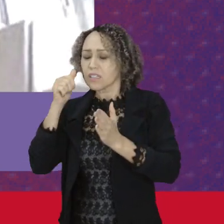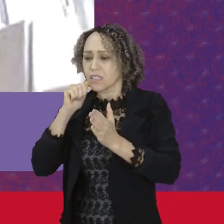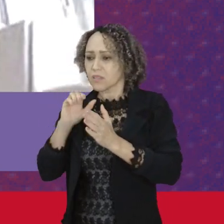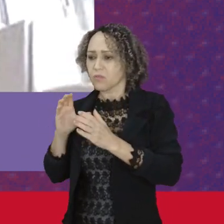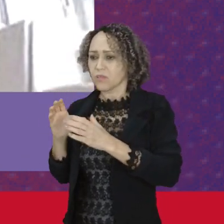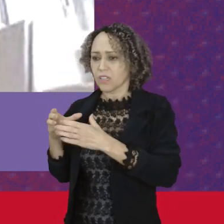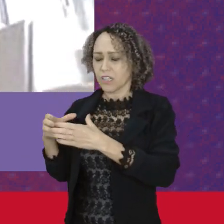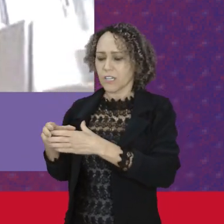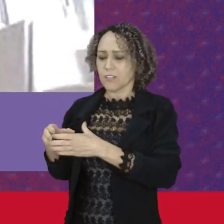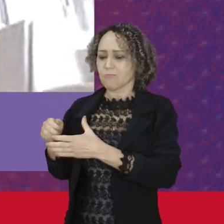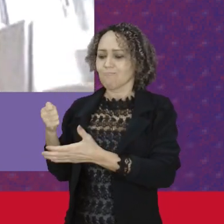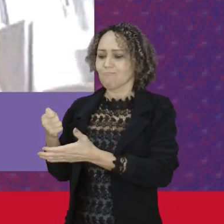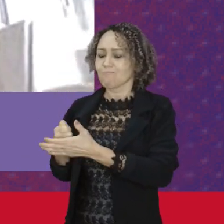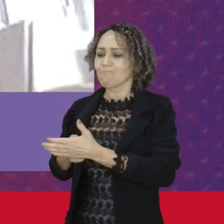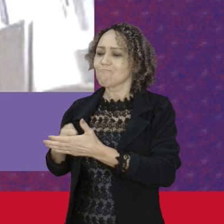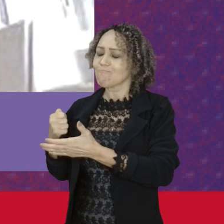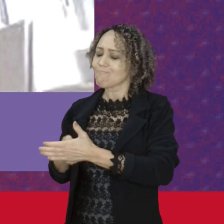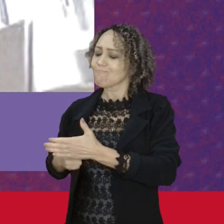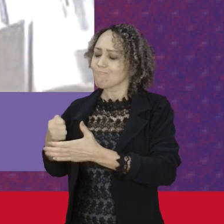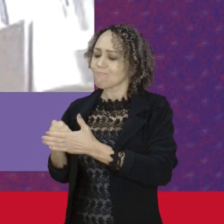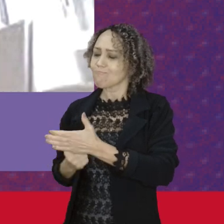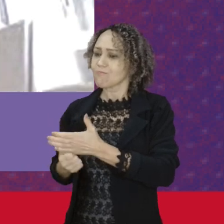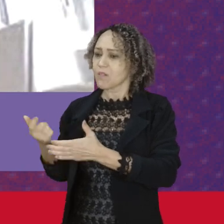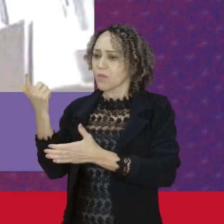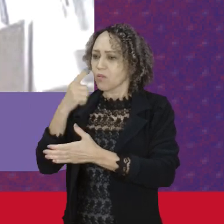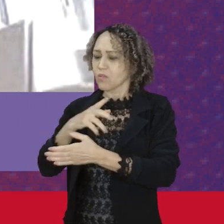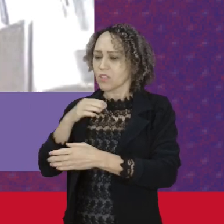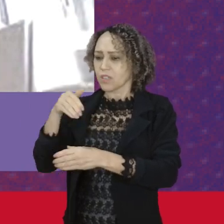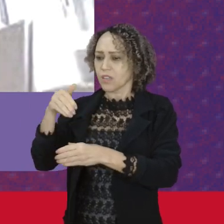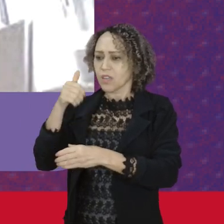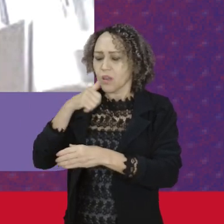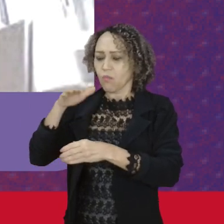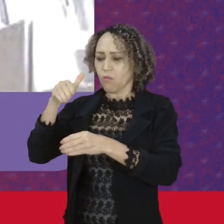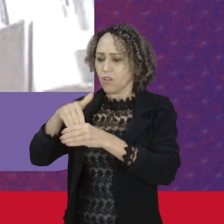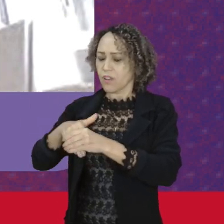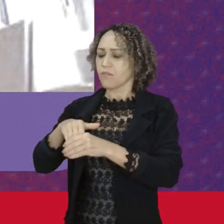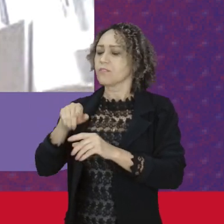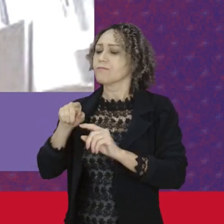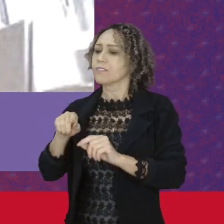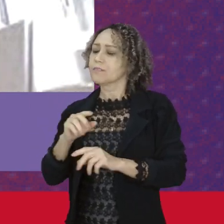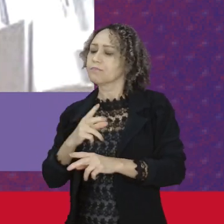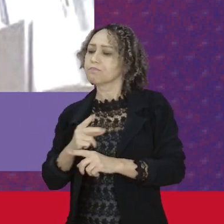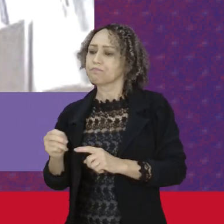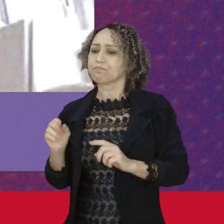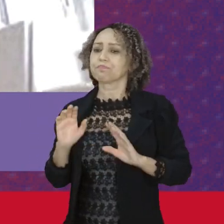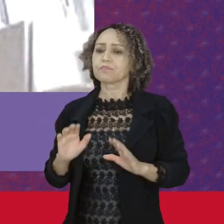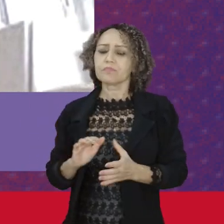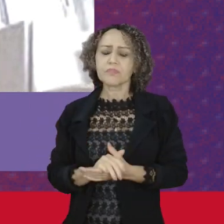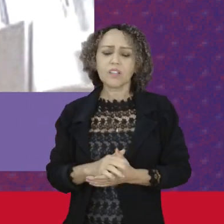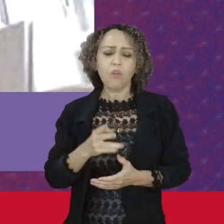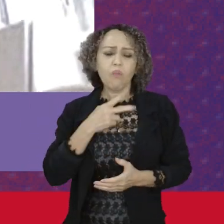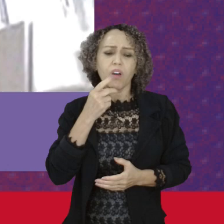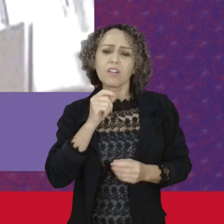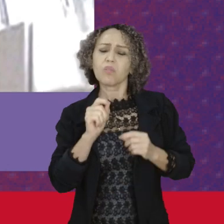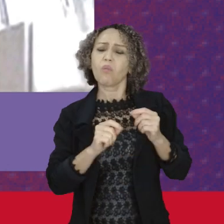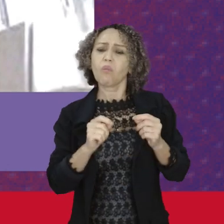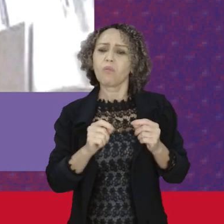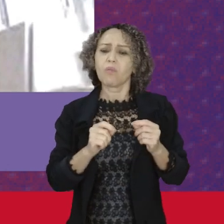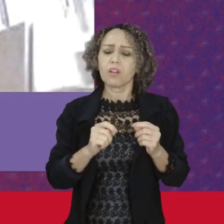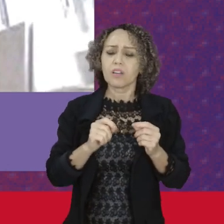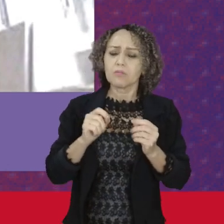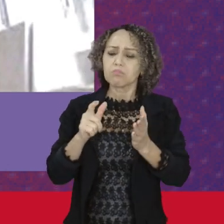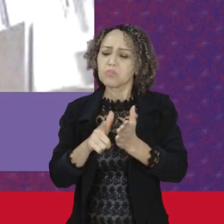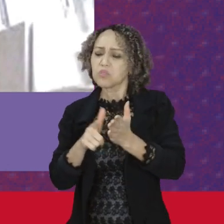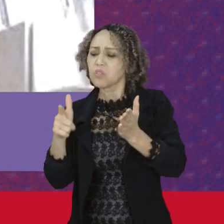queria que vocês comentassem um pouco do papel dos jornais feministas, tipo, se eles continuam com